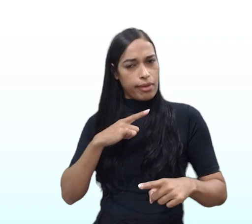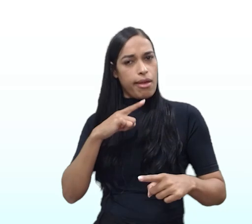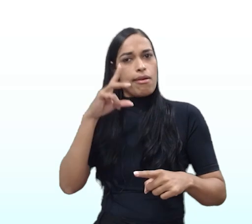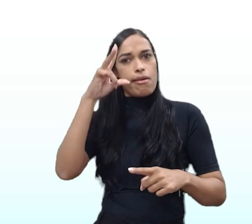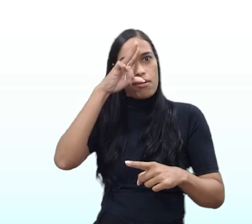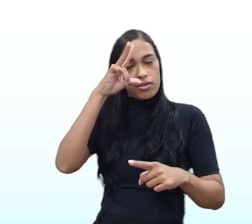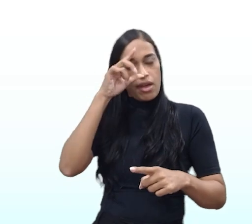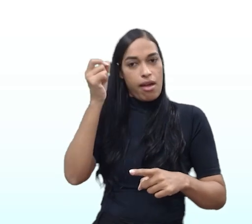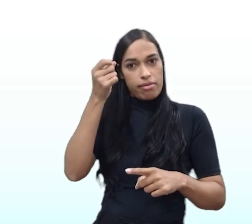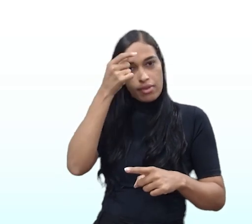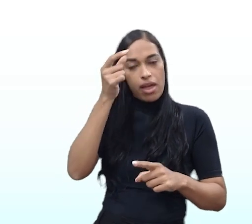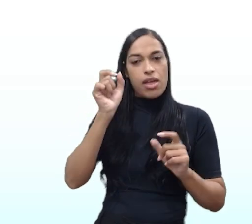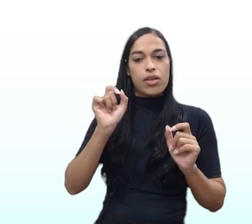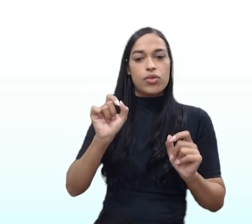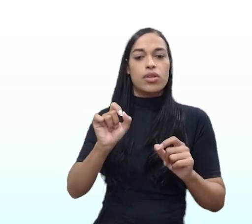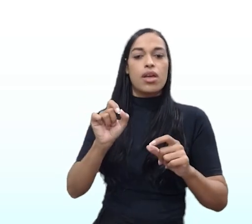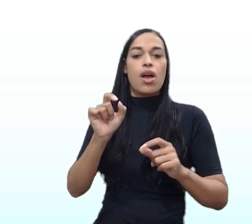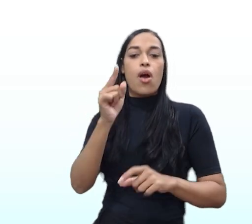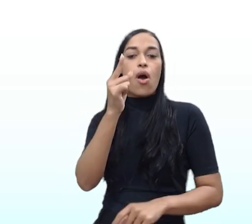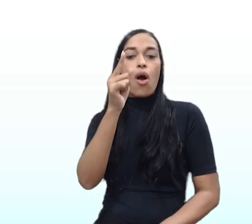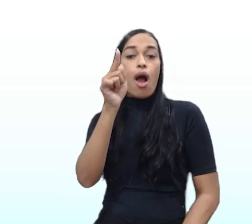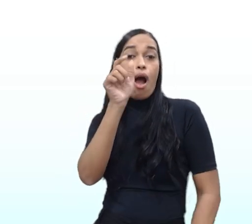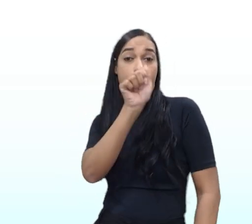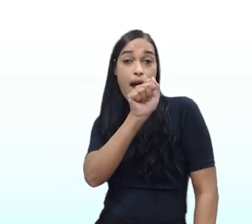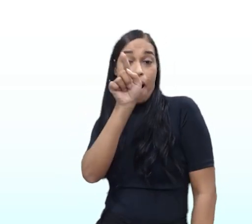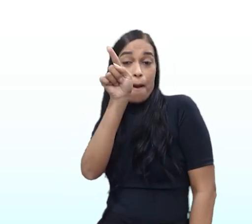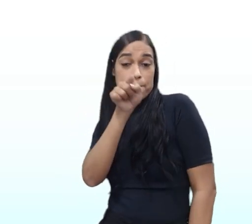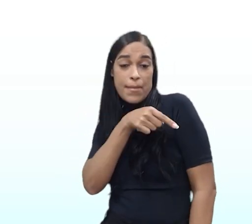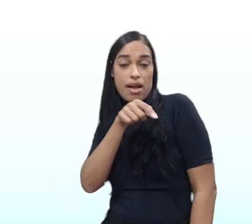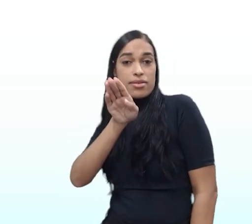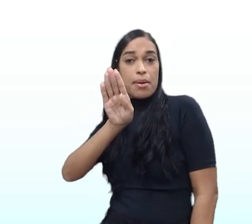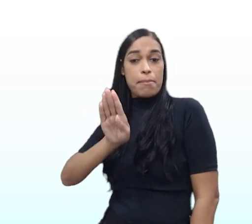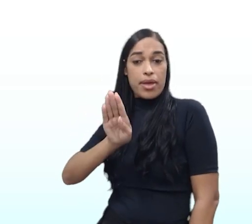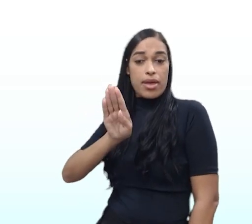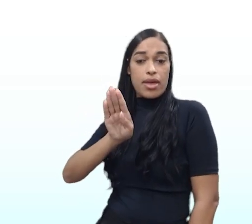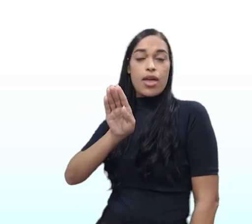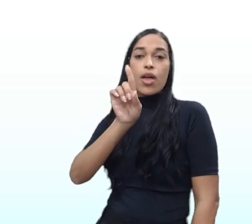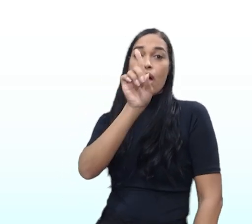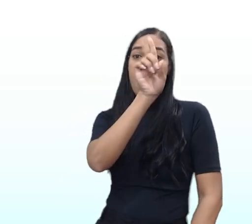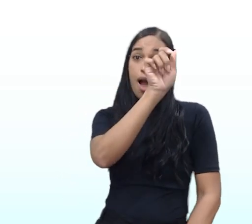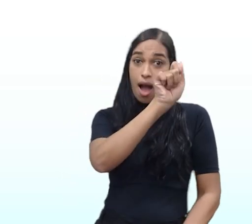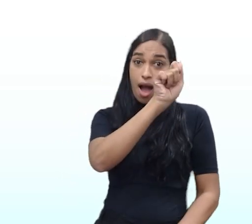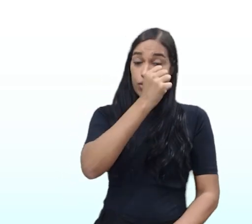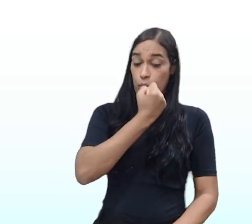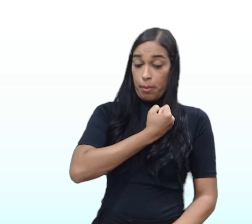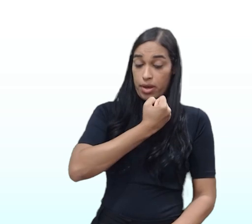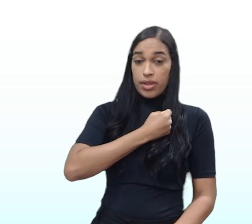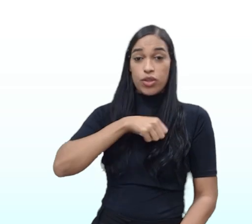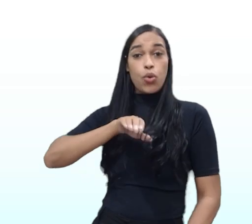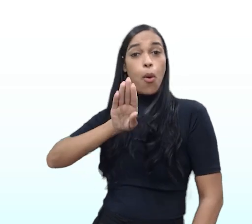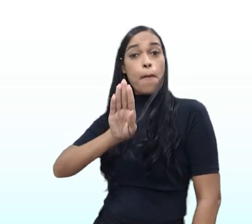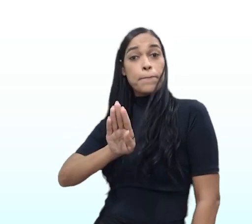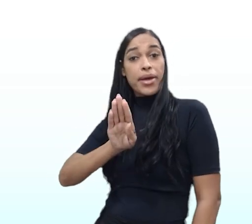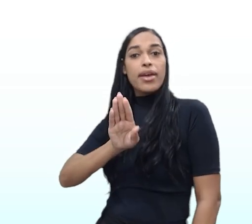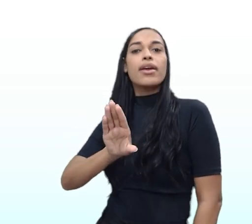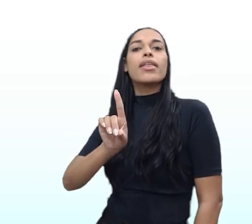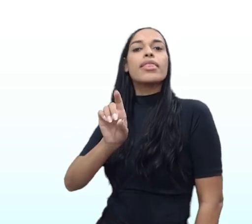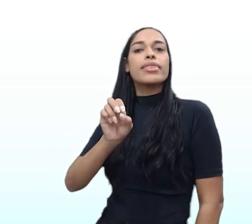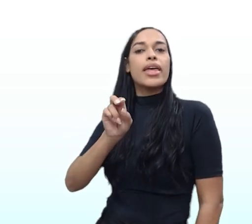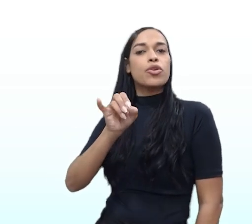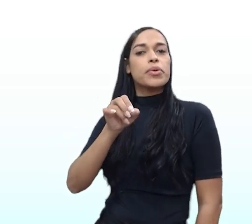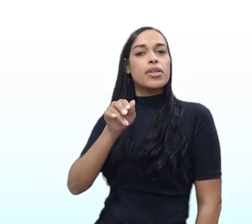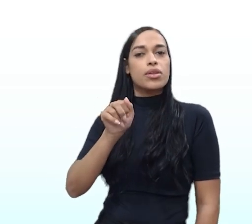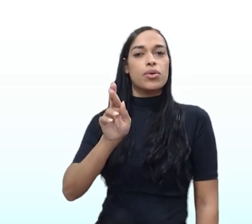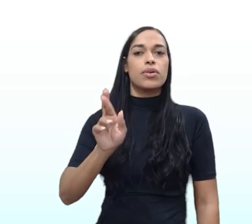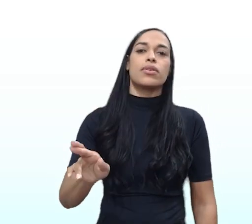também, A, barrinha inclinada B, A como numerador, B como denominador, mas existem outras nomenclaturas que